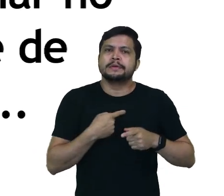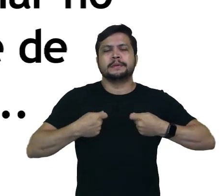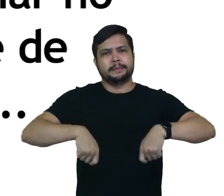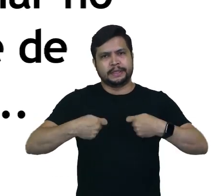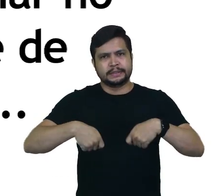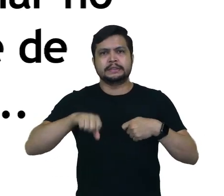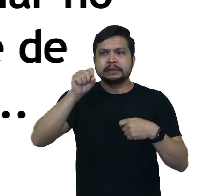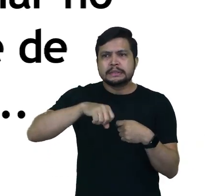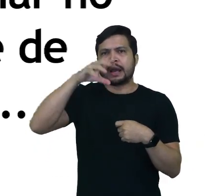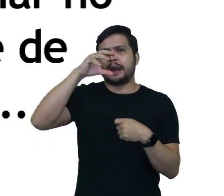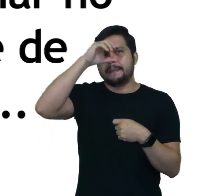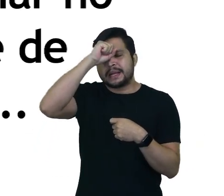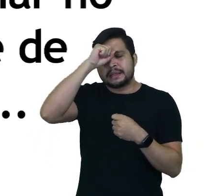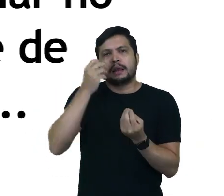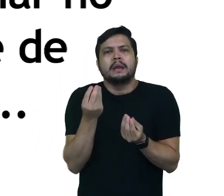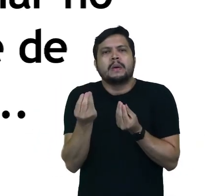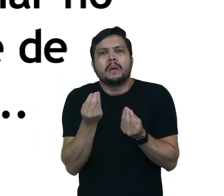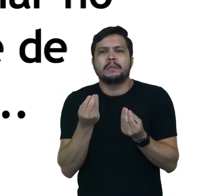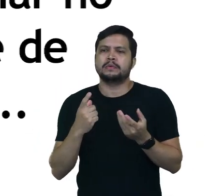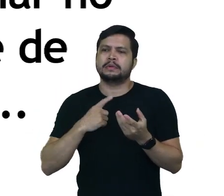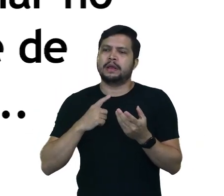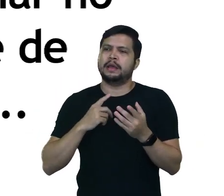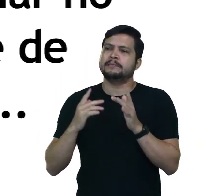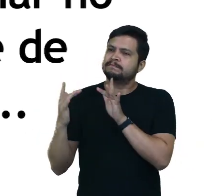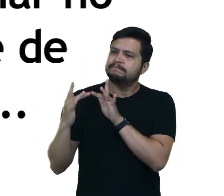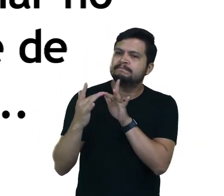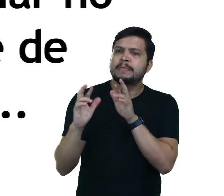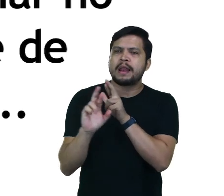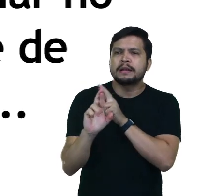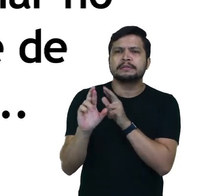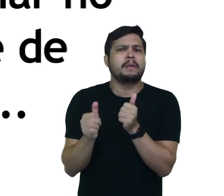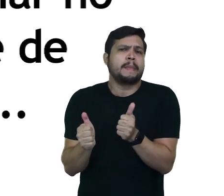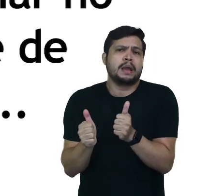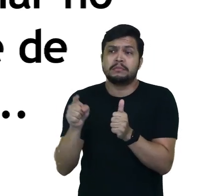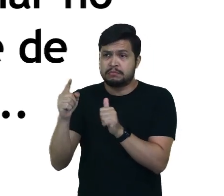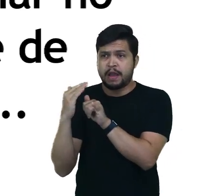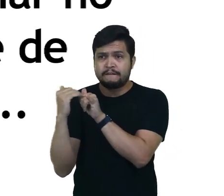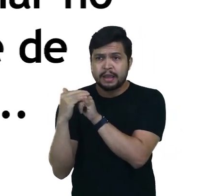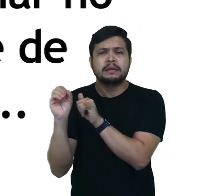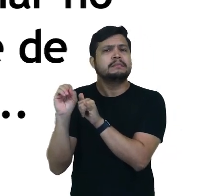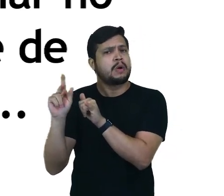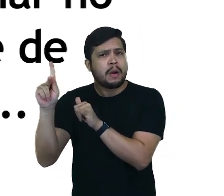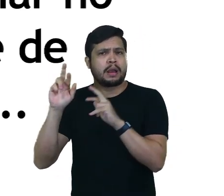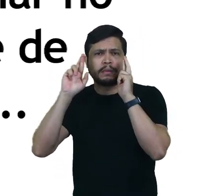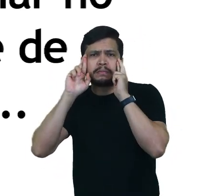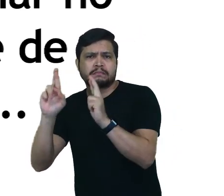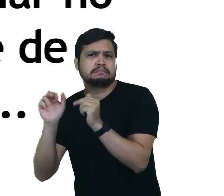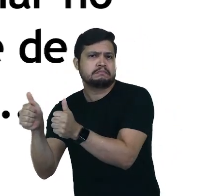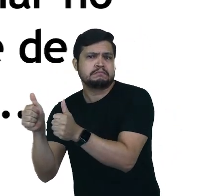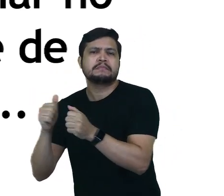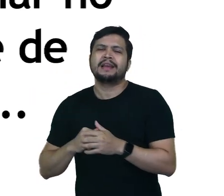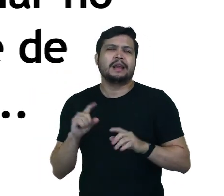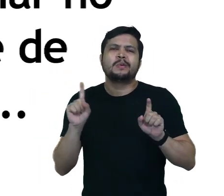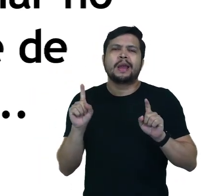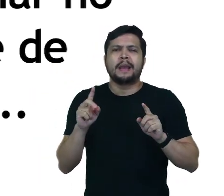conviver com esse pessoal, né? Acho que o desafio é esse, de forma harmônica, que é um outro perfil de consumo, mas a gente não vai ficar brigando por ele